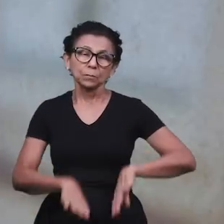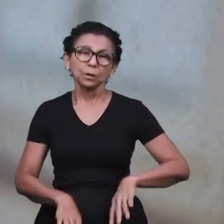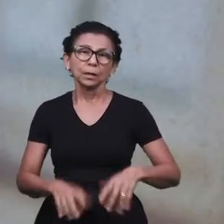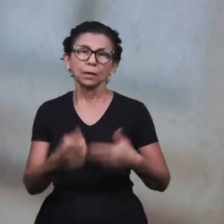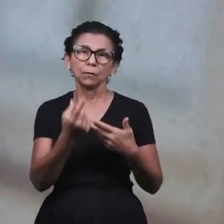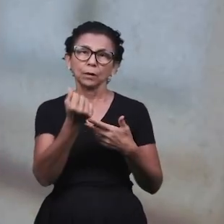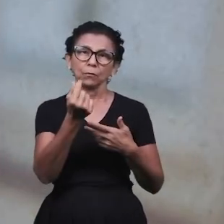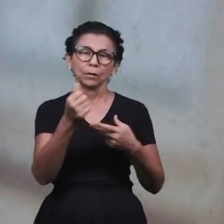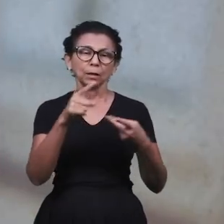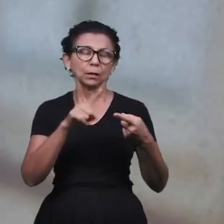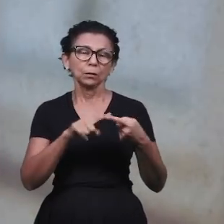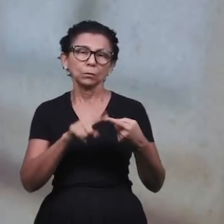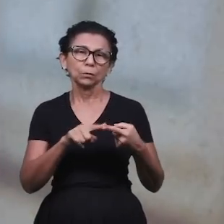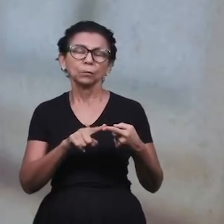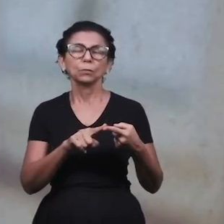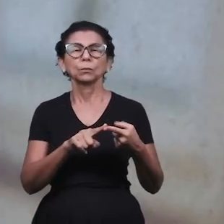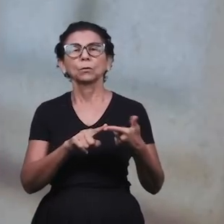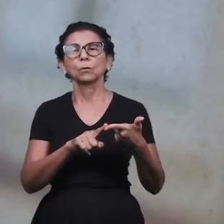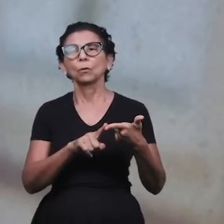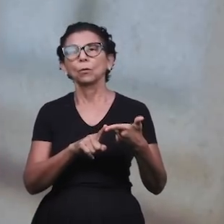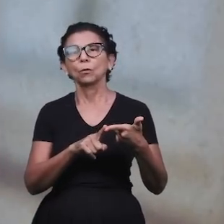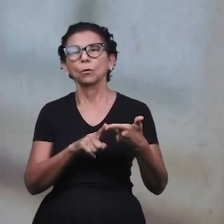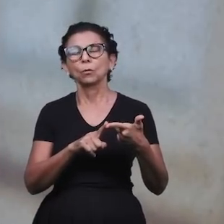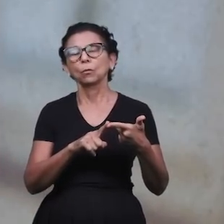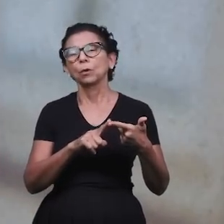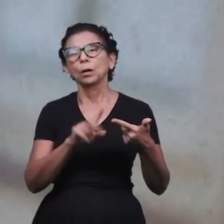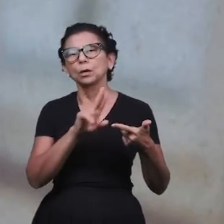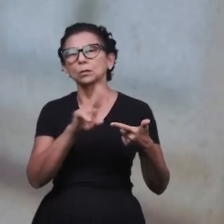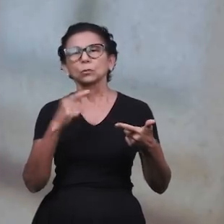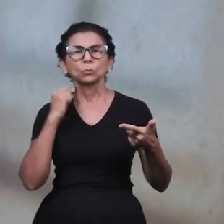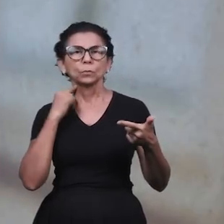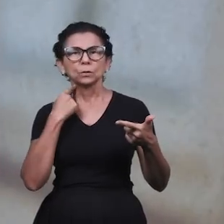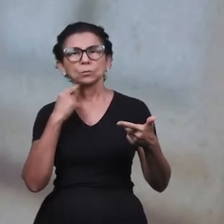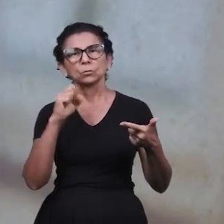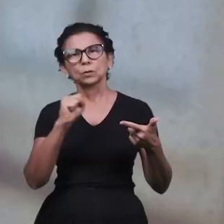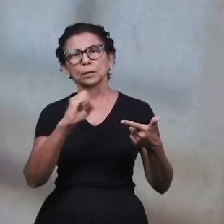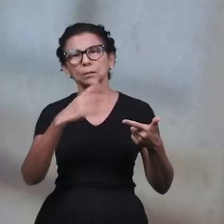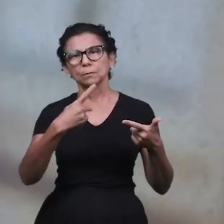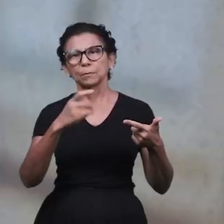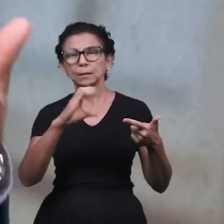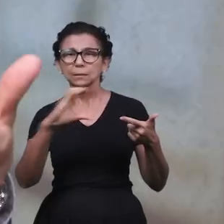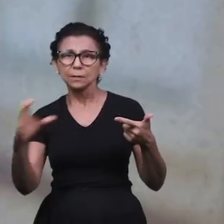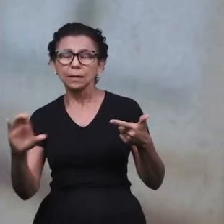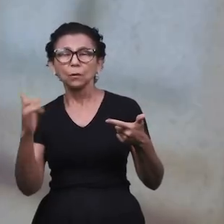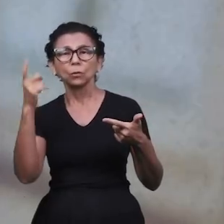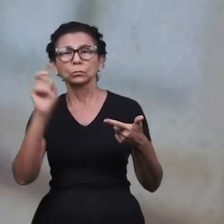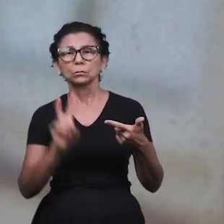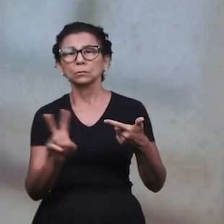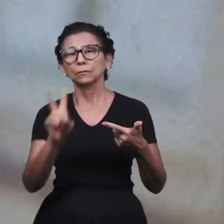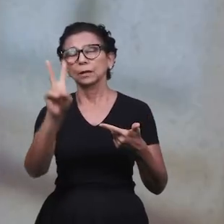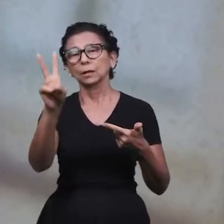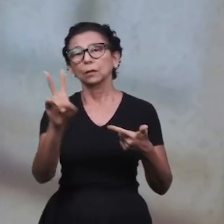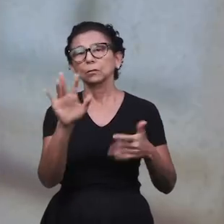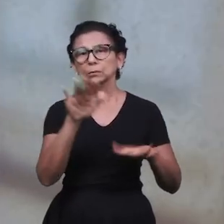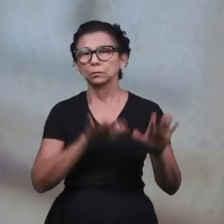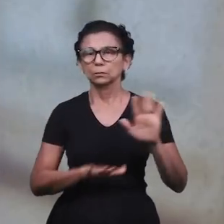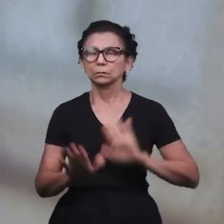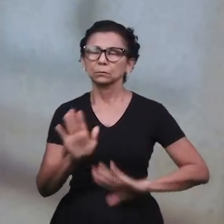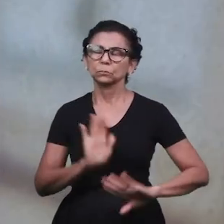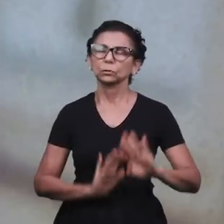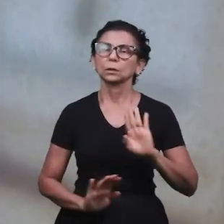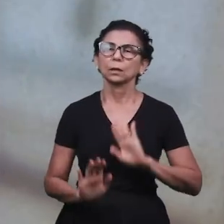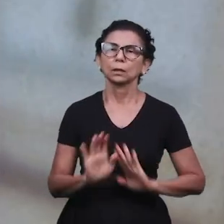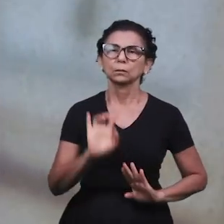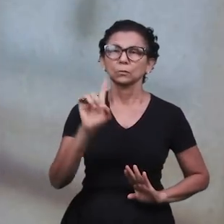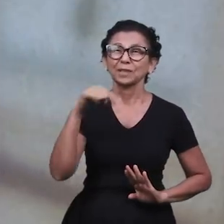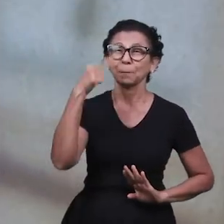que é muito importante para o barato não sair caro e para você também não ser ainda sucumbente e ter que pagar